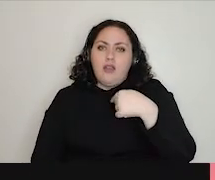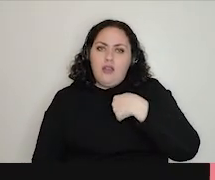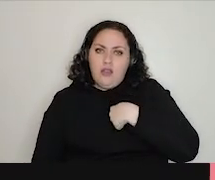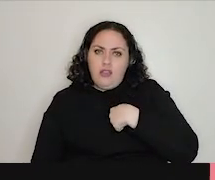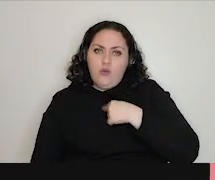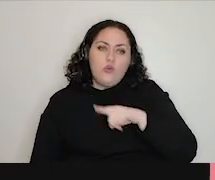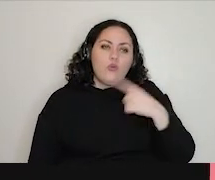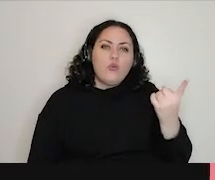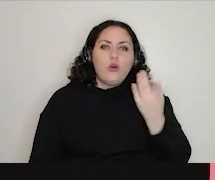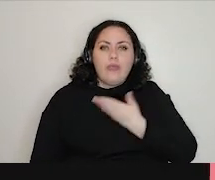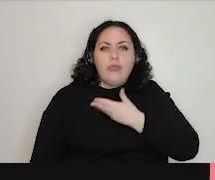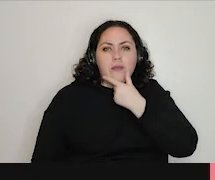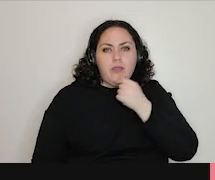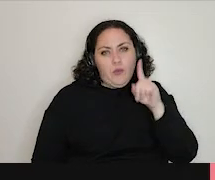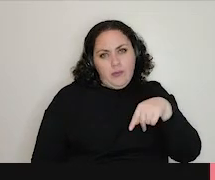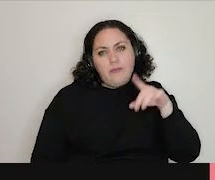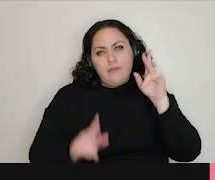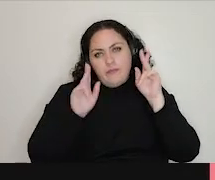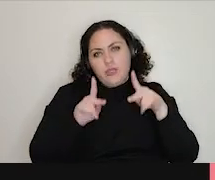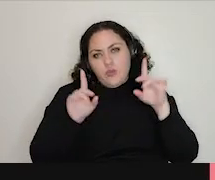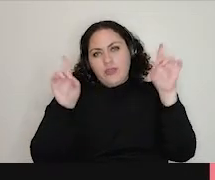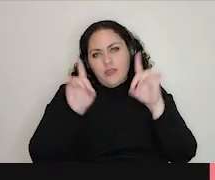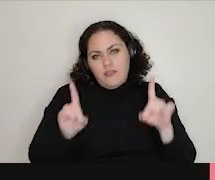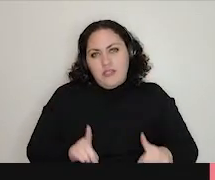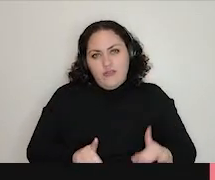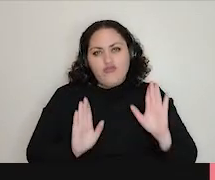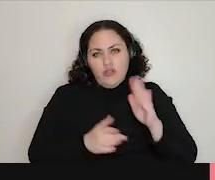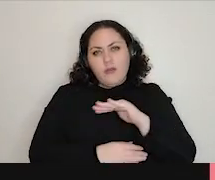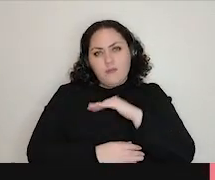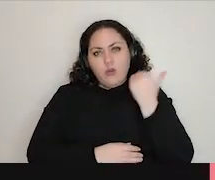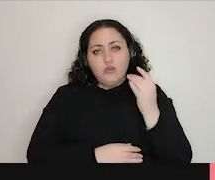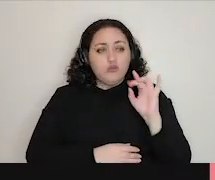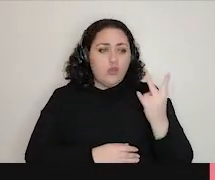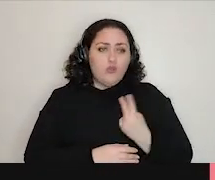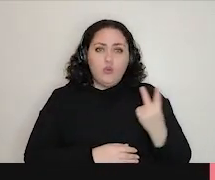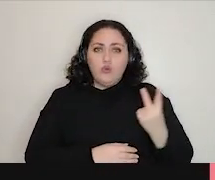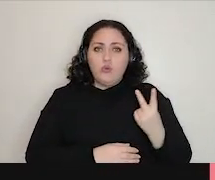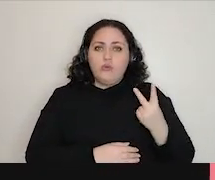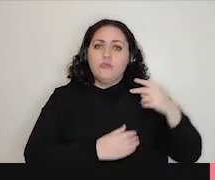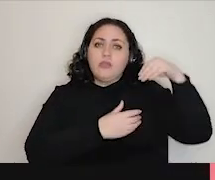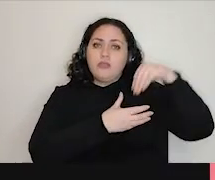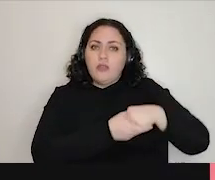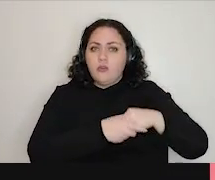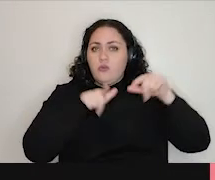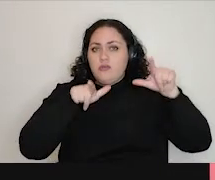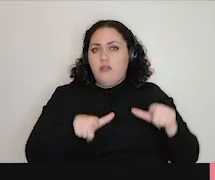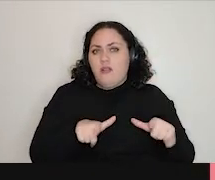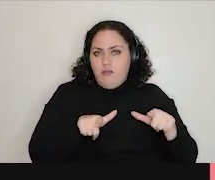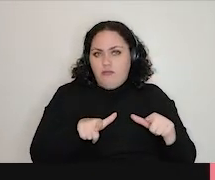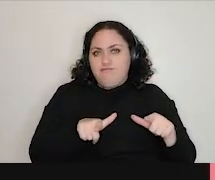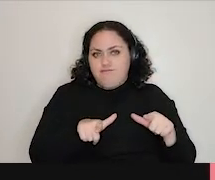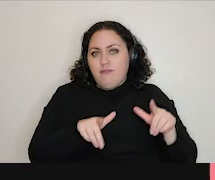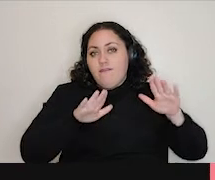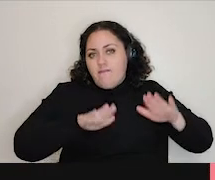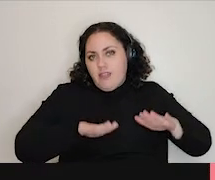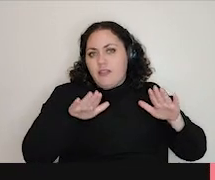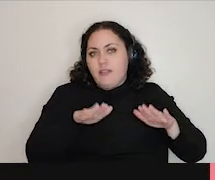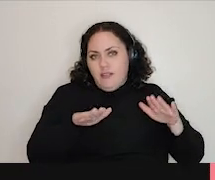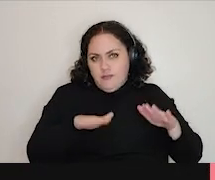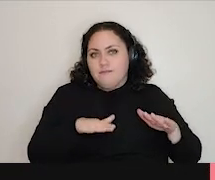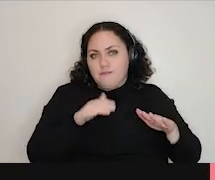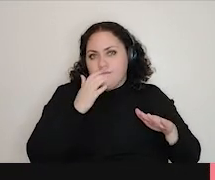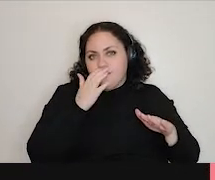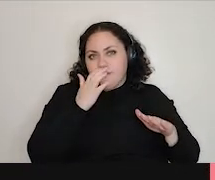que ele era uma pessoa com deficiência, que já faleceu, a gente ficava dentro do local, dentro